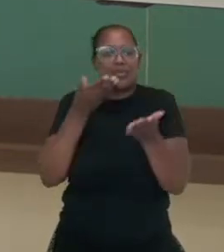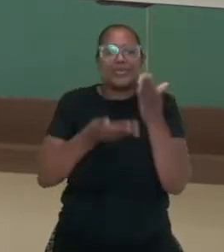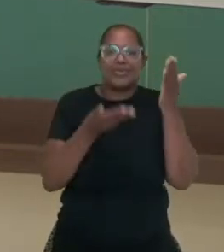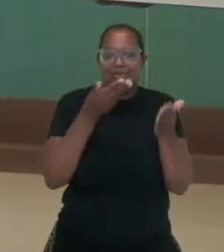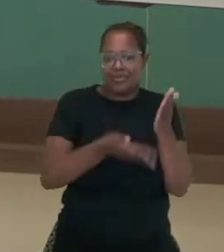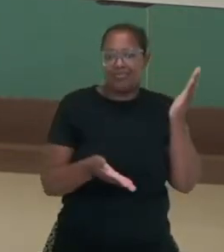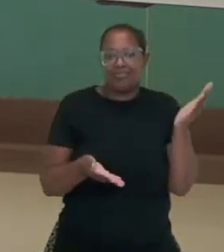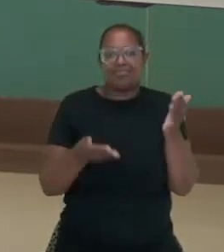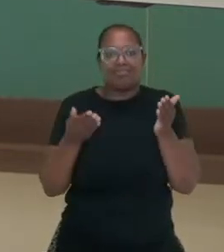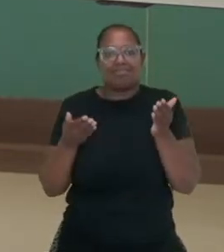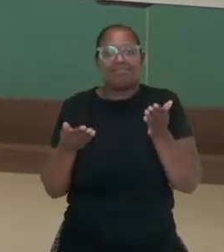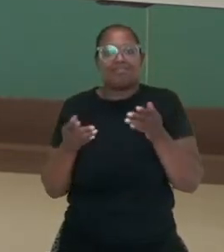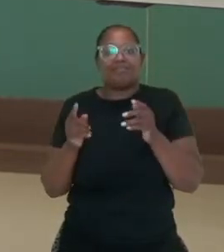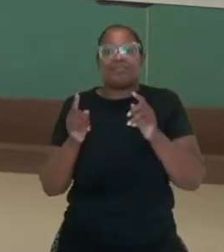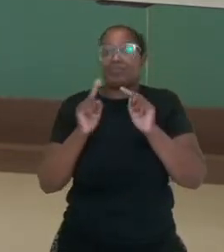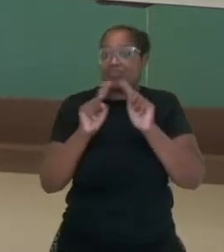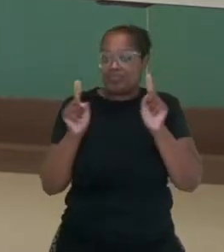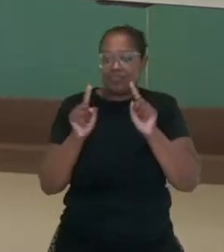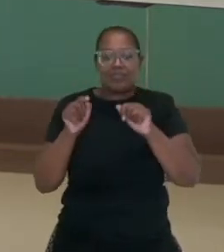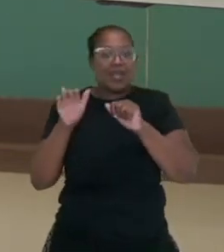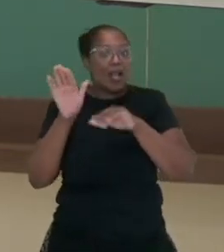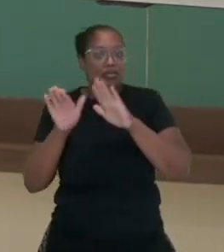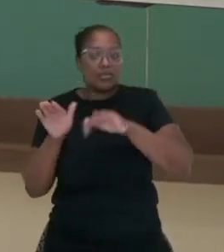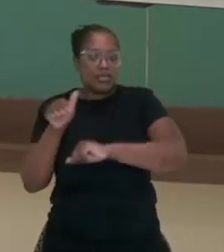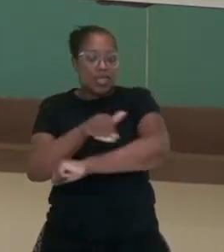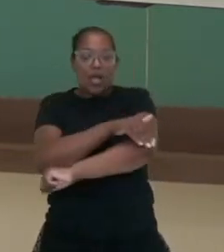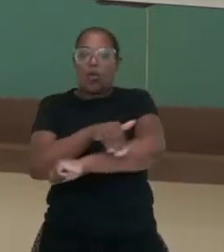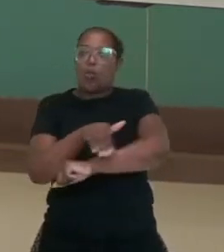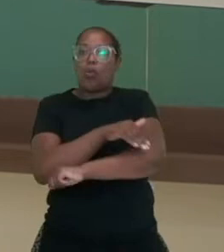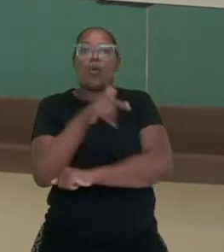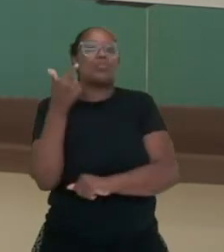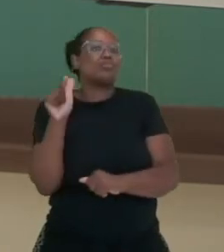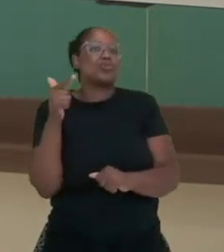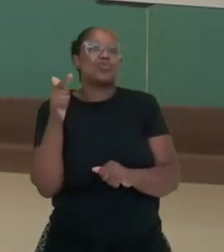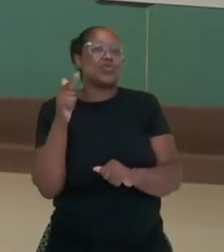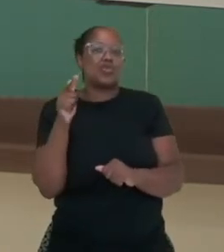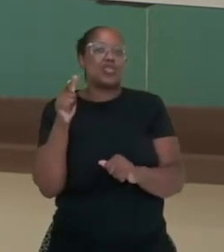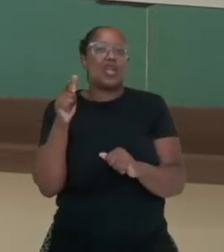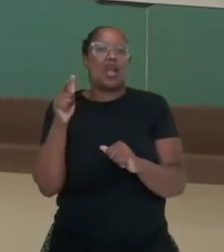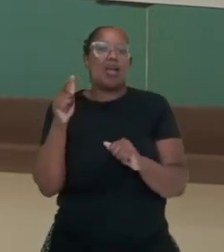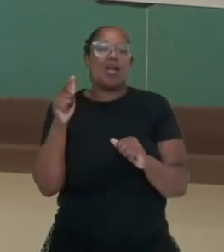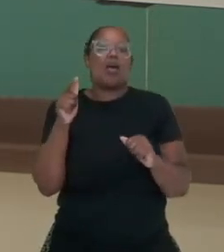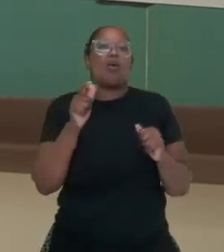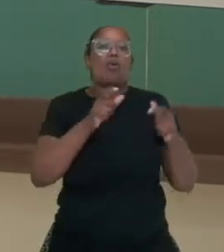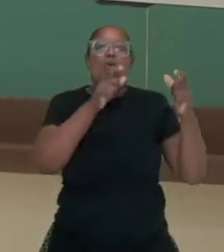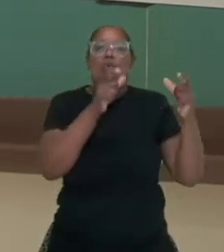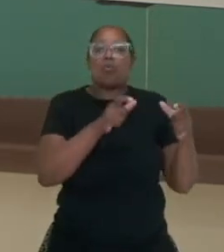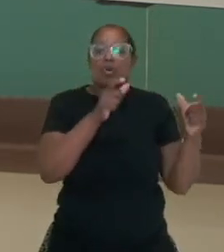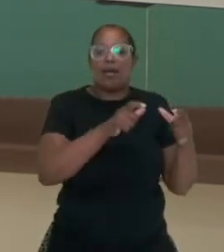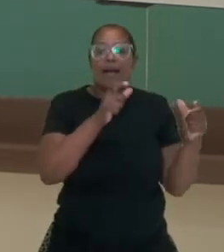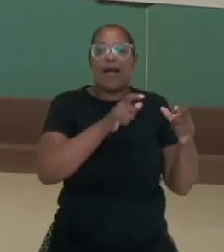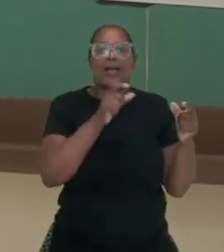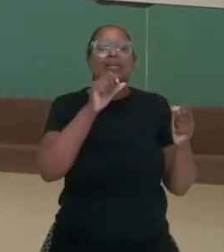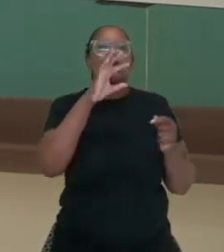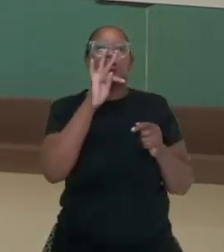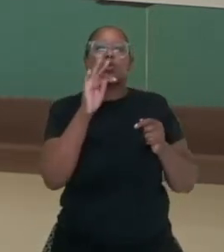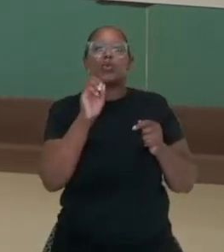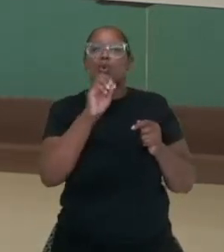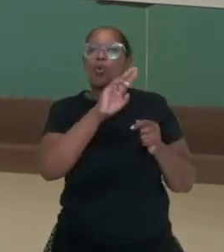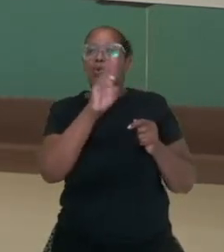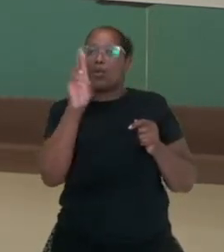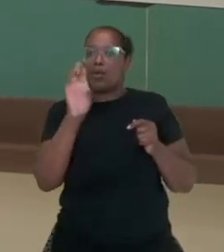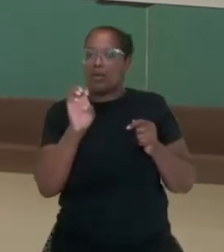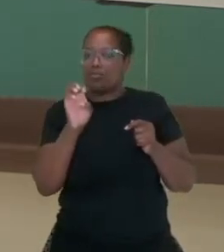telefone. Na estrada não existiam as torres, não existiam células nas estradas, então